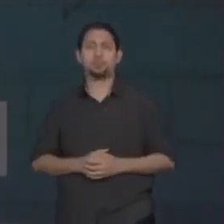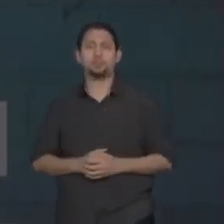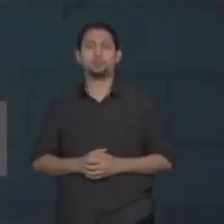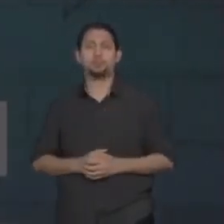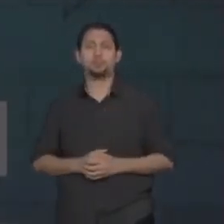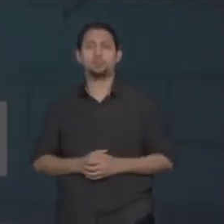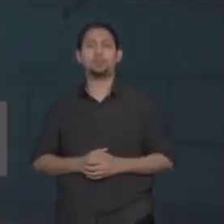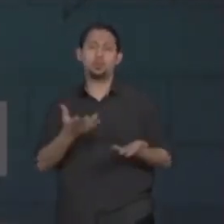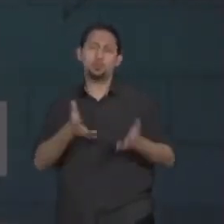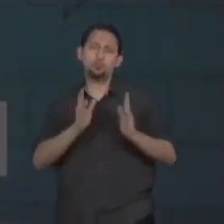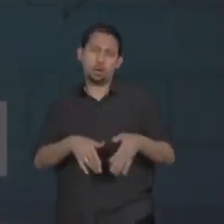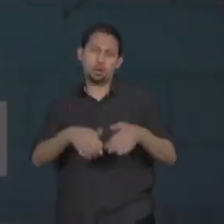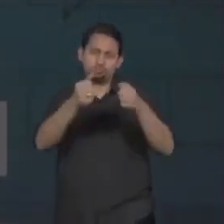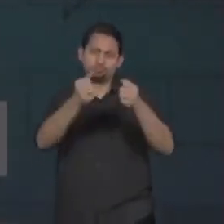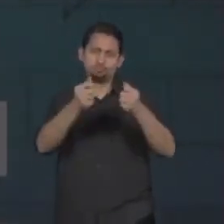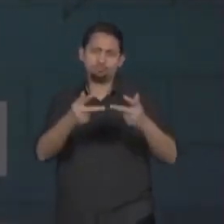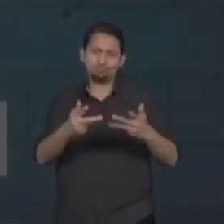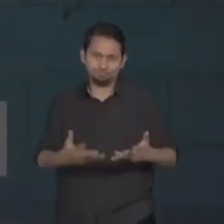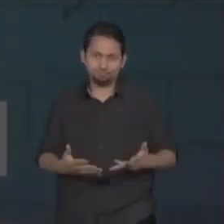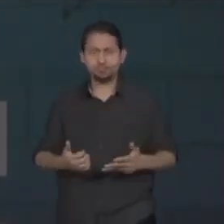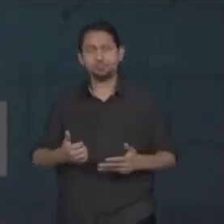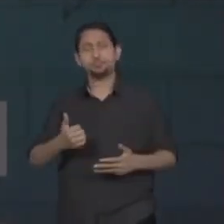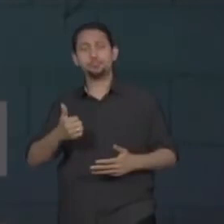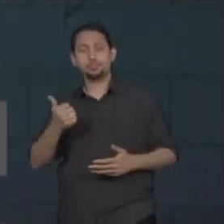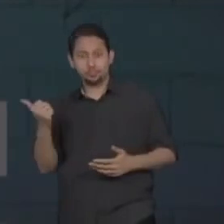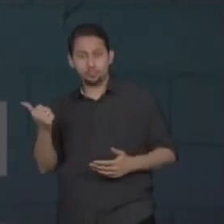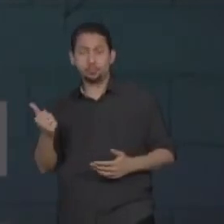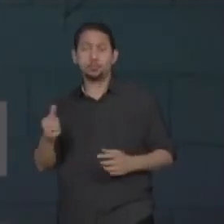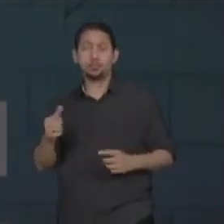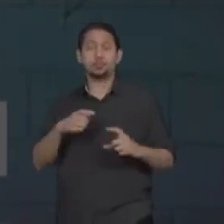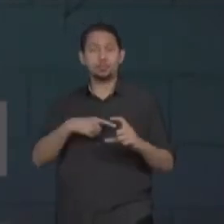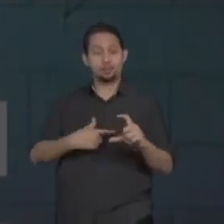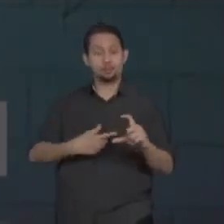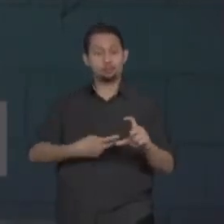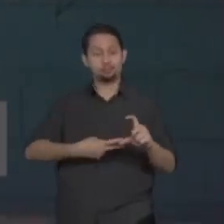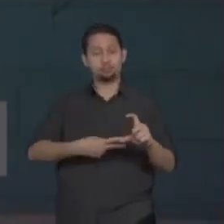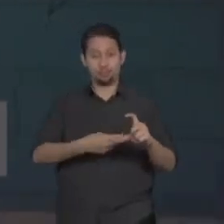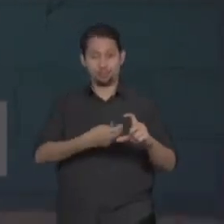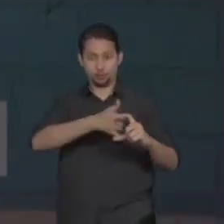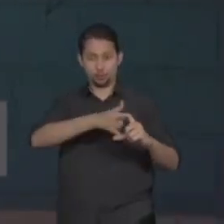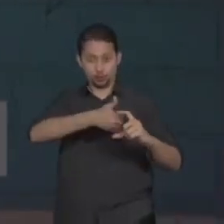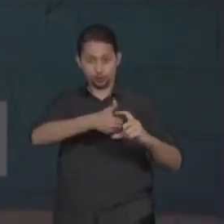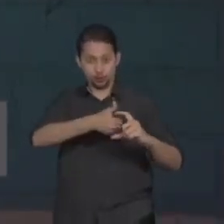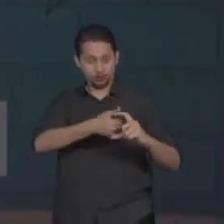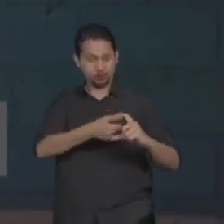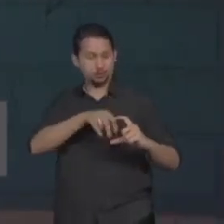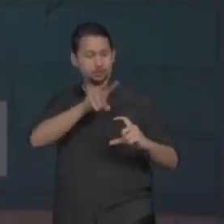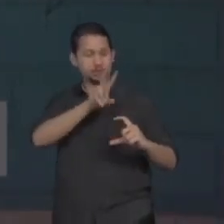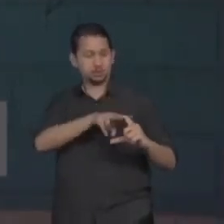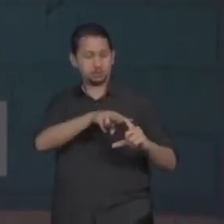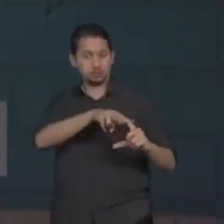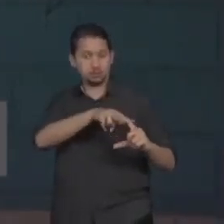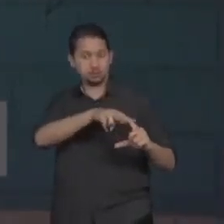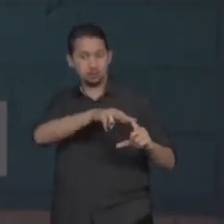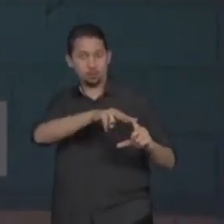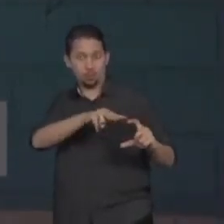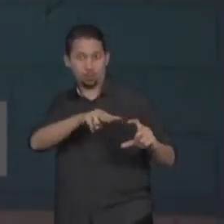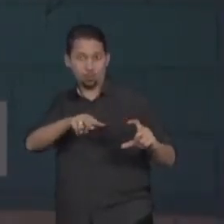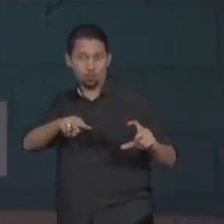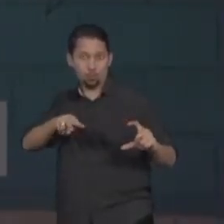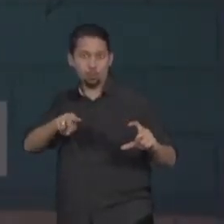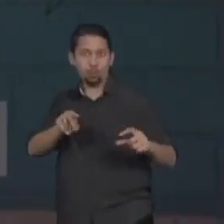Como eu comentei com vocês, o circuito elétrico, para o circuito elétrico nós vamos